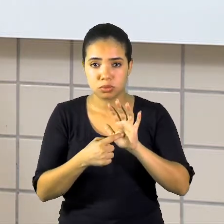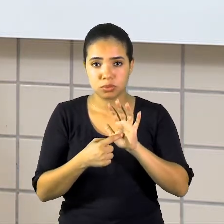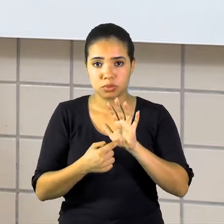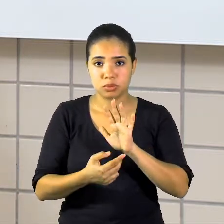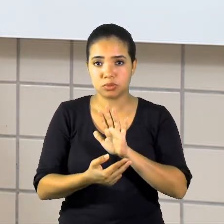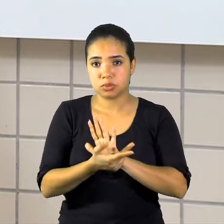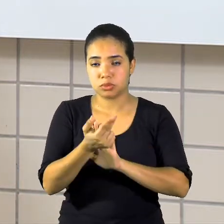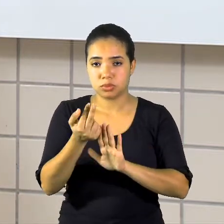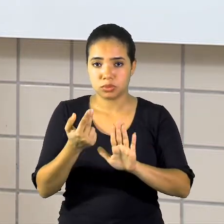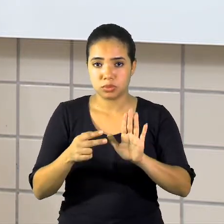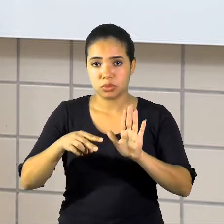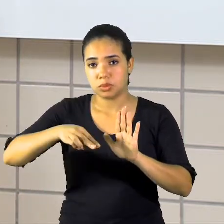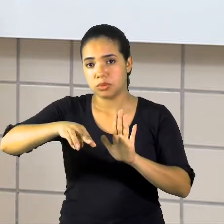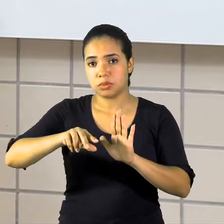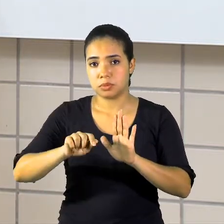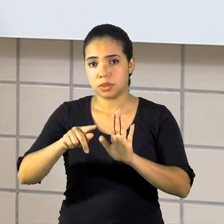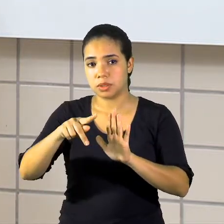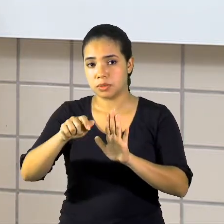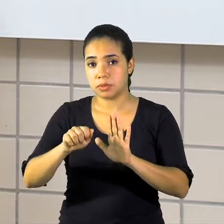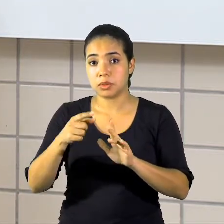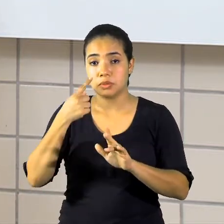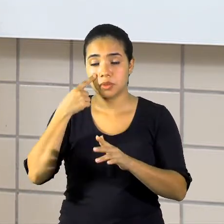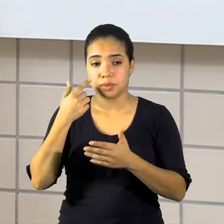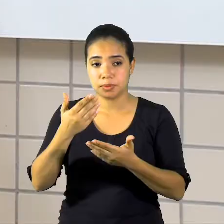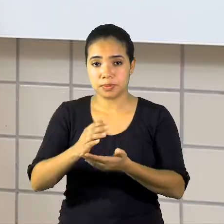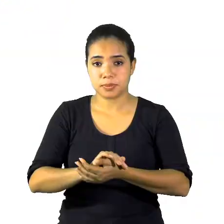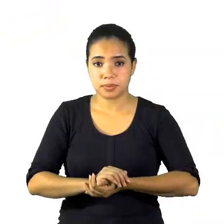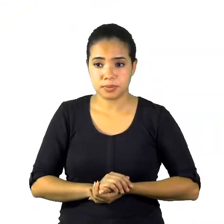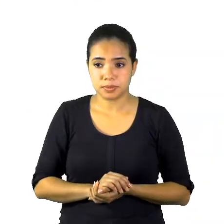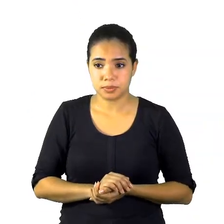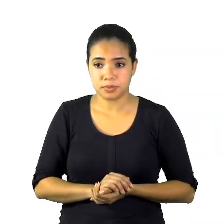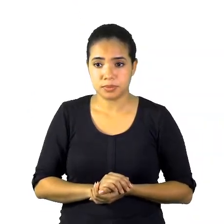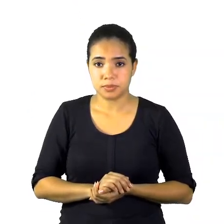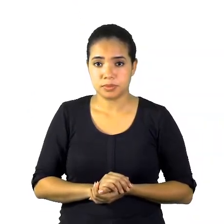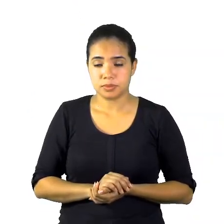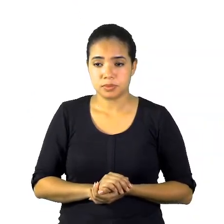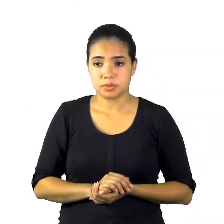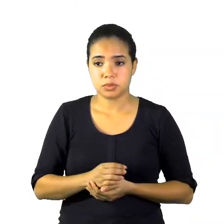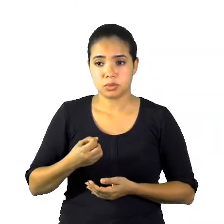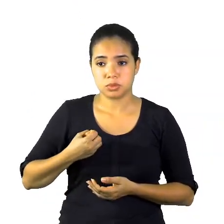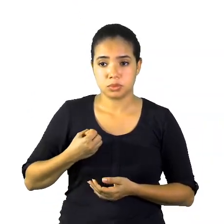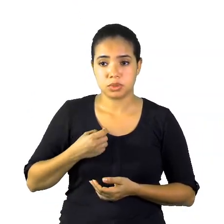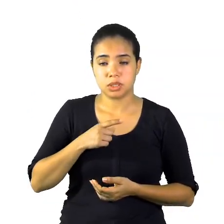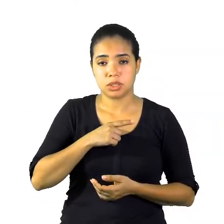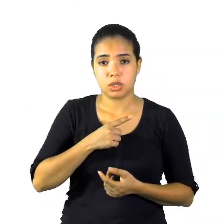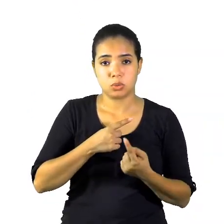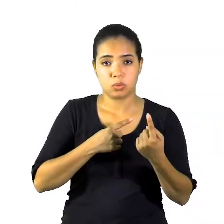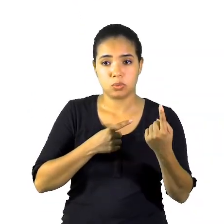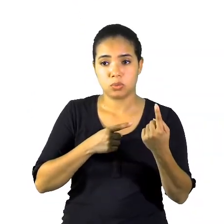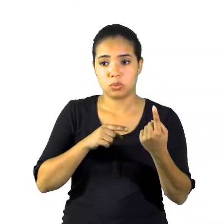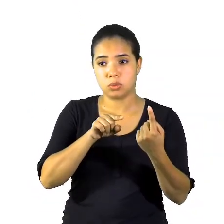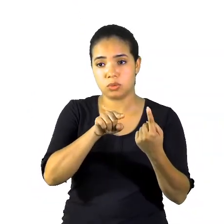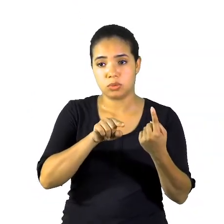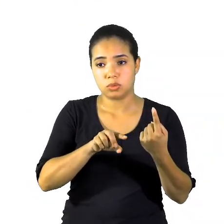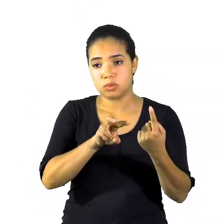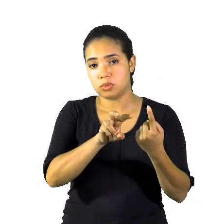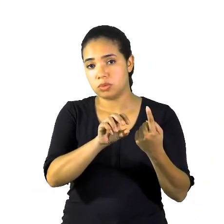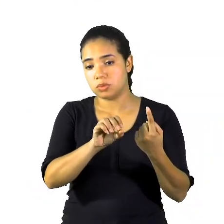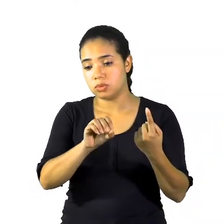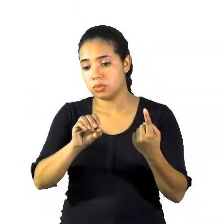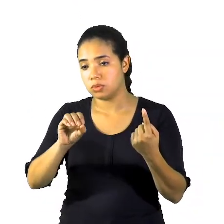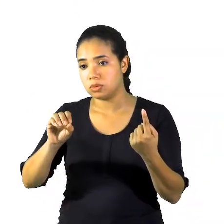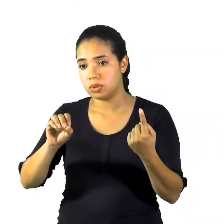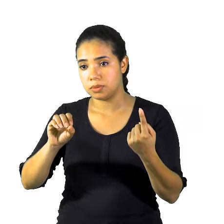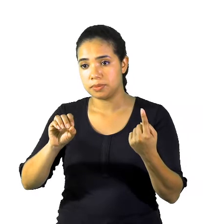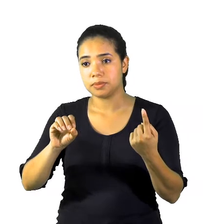representado com a realidade. Vamos lá? Olha só, na escala numérica eu tenho 1 para 50 mil,